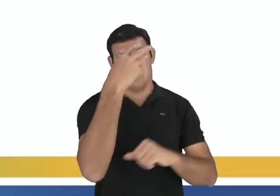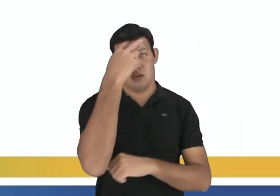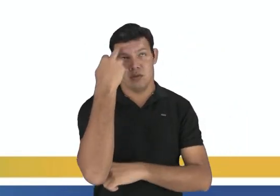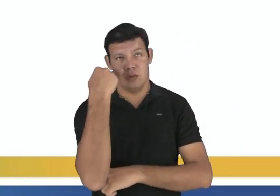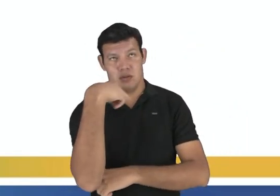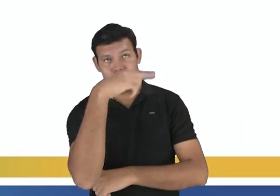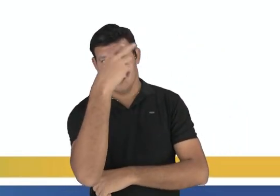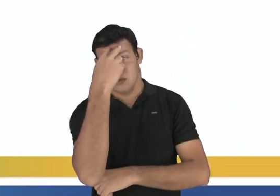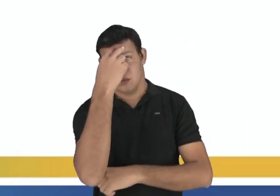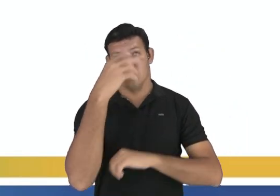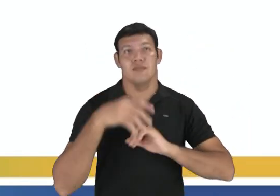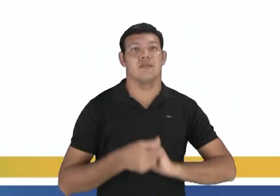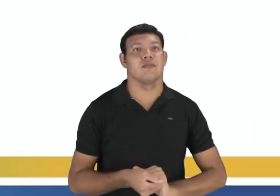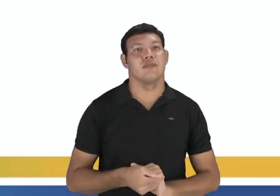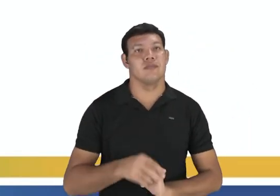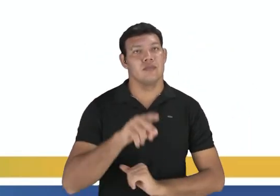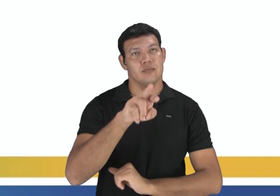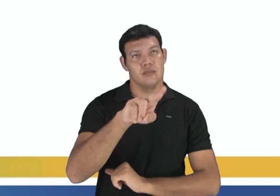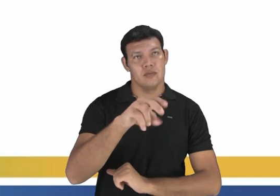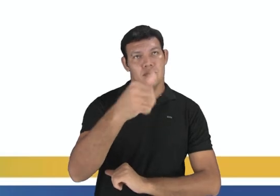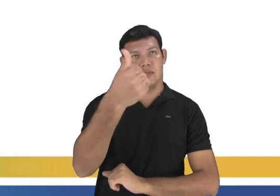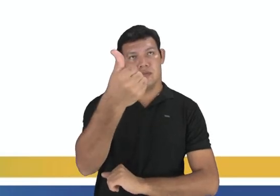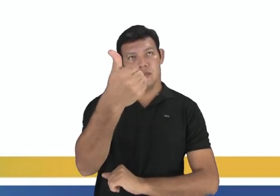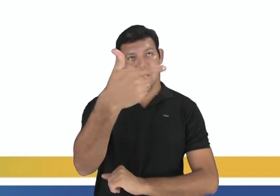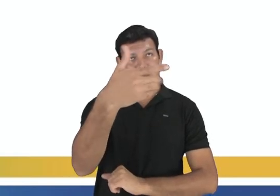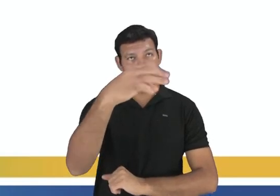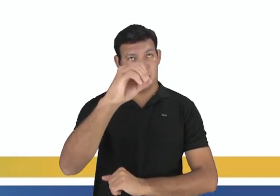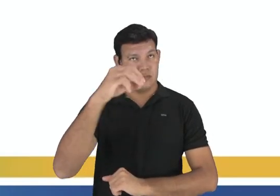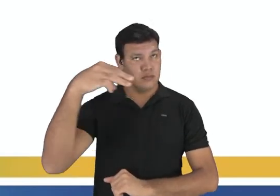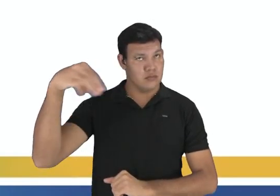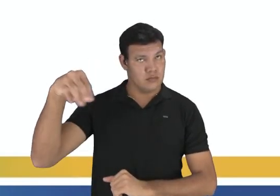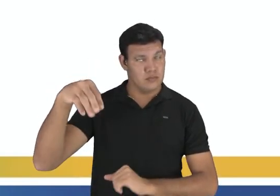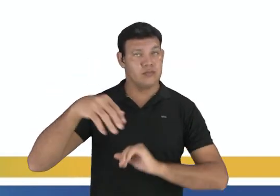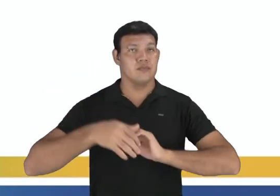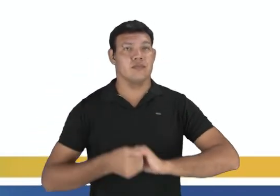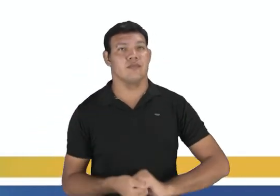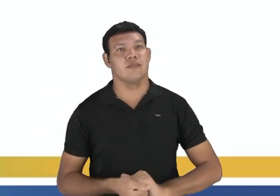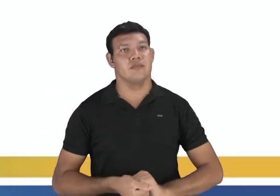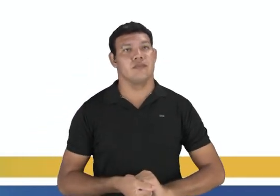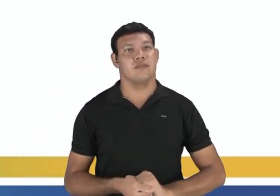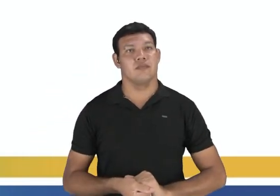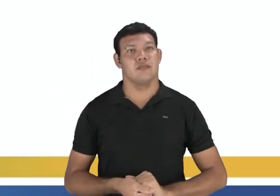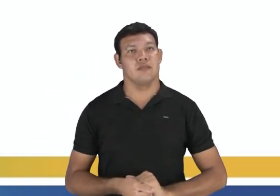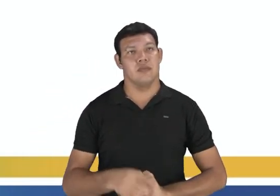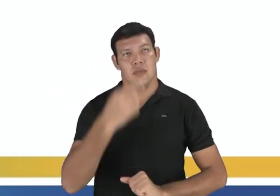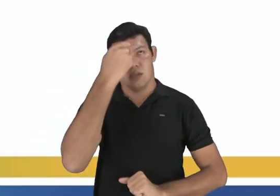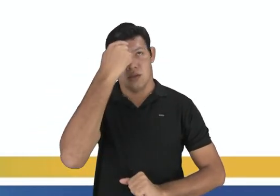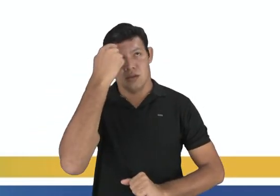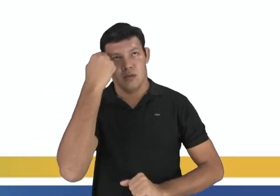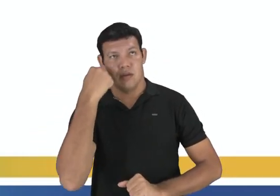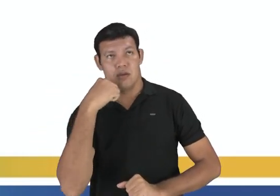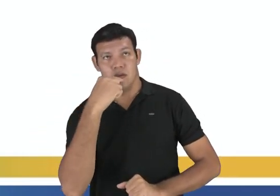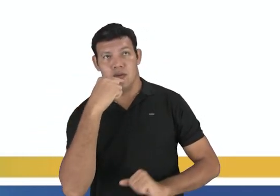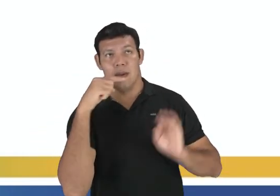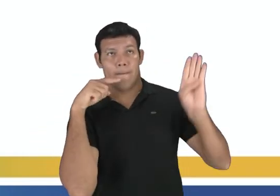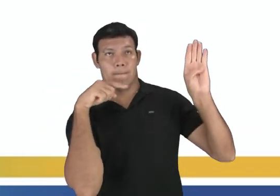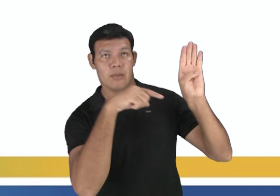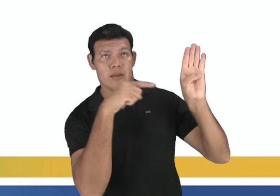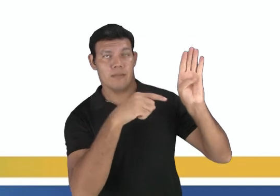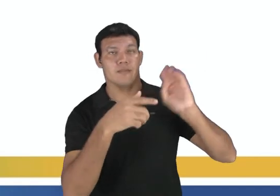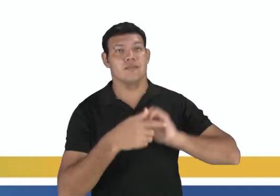é 2 horas. Então nós temos aí 120 minutos. Meia